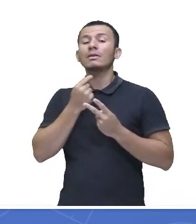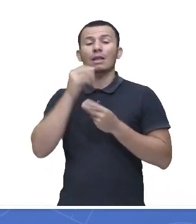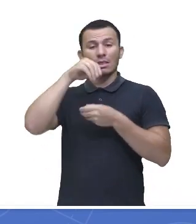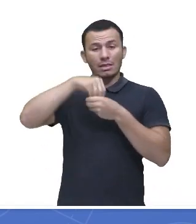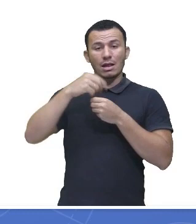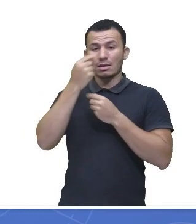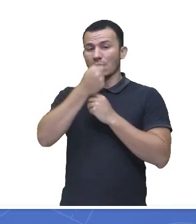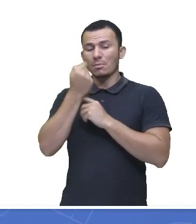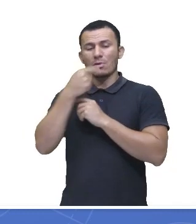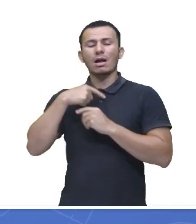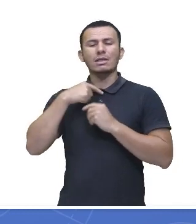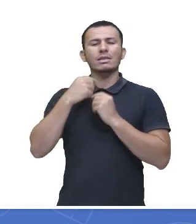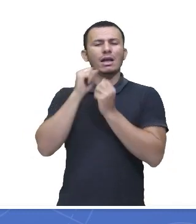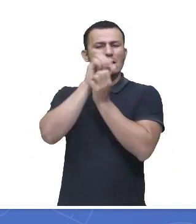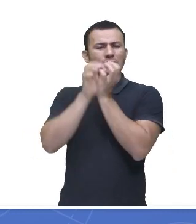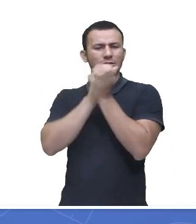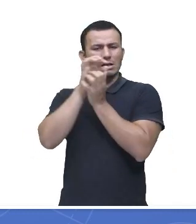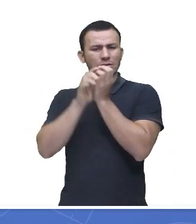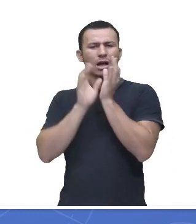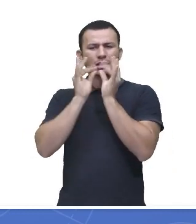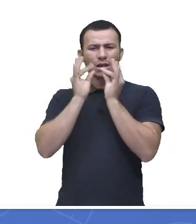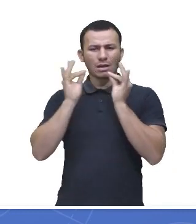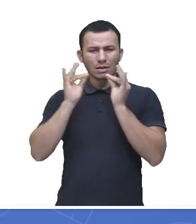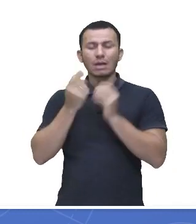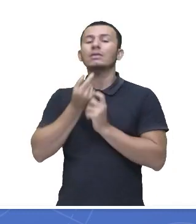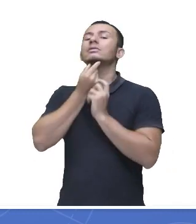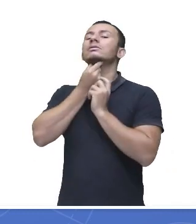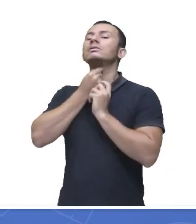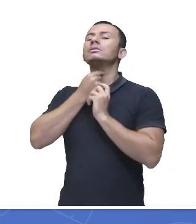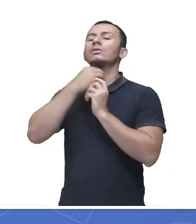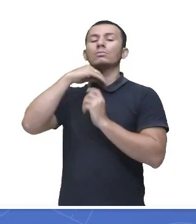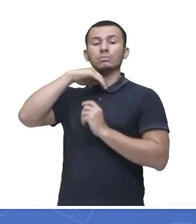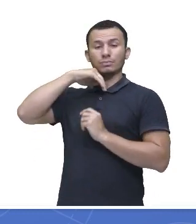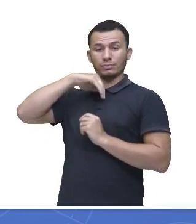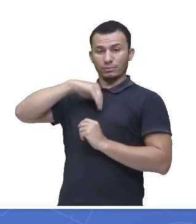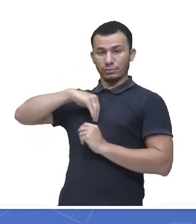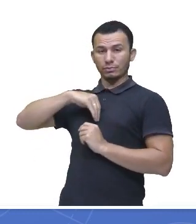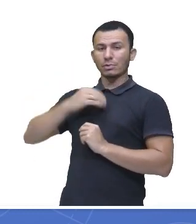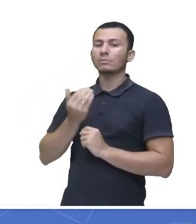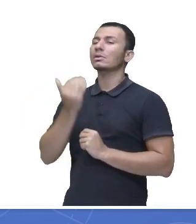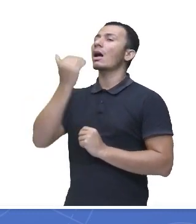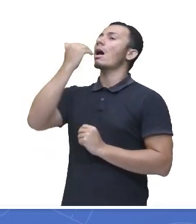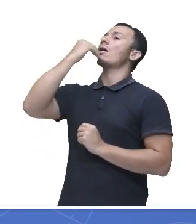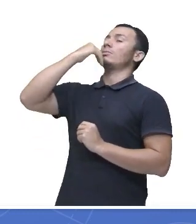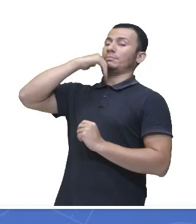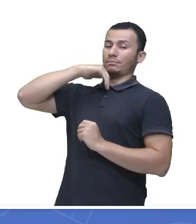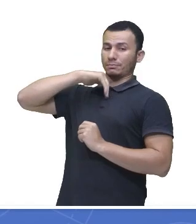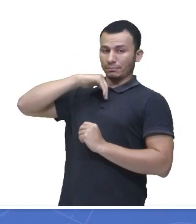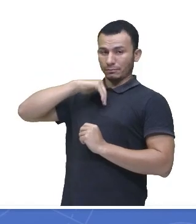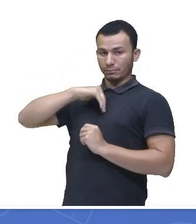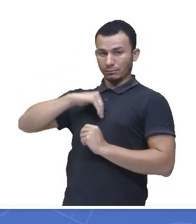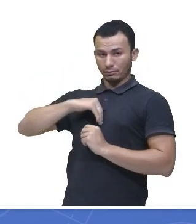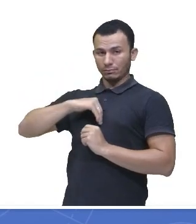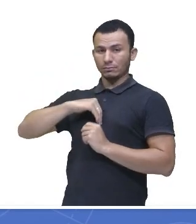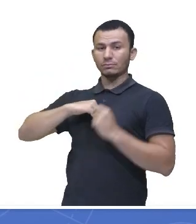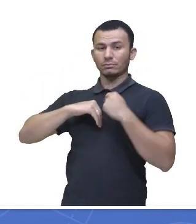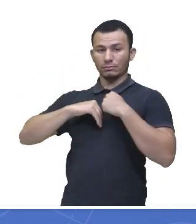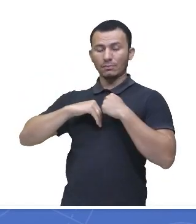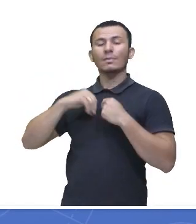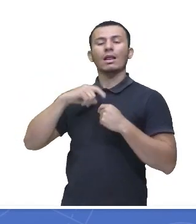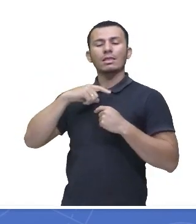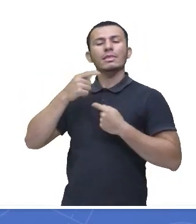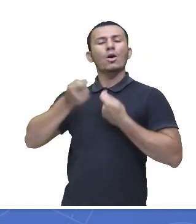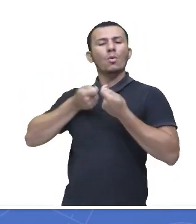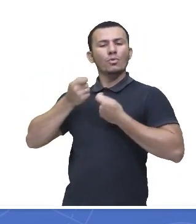tenho a salivação e na faringe eu tenho a deglutição. Observe que quando eu vou engolir, eu ainda tenho controle do